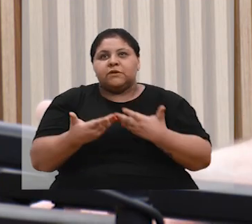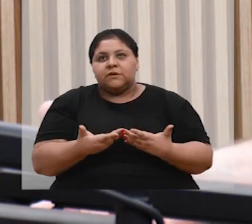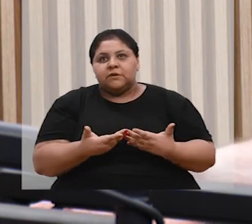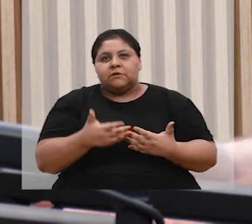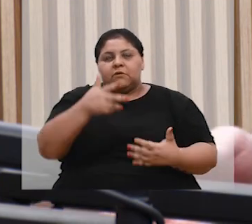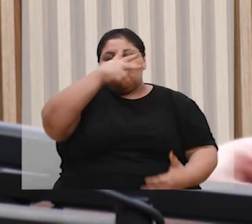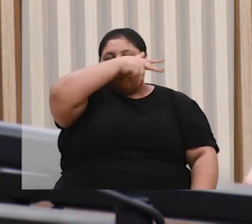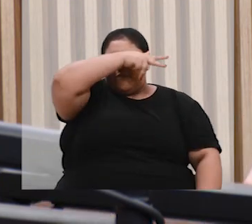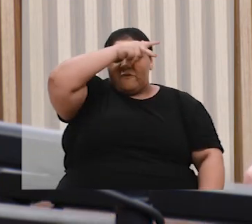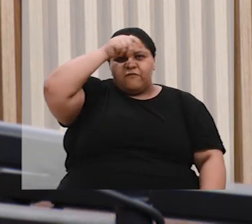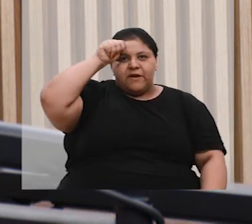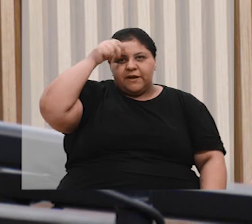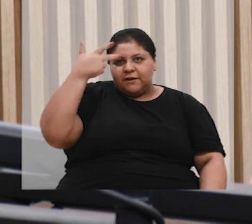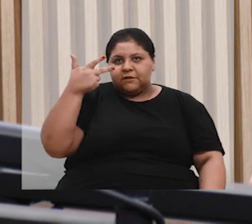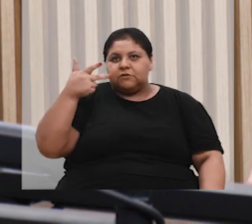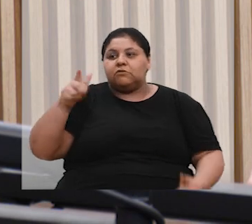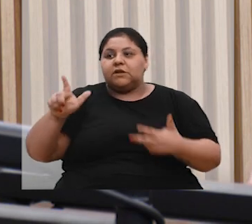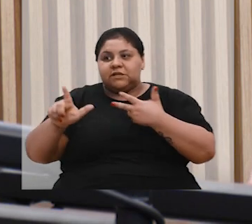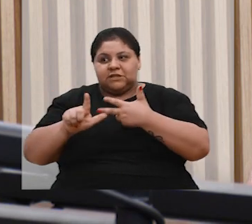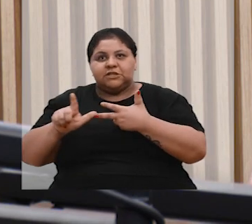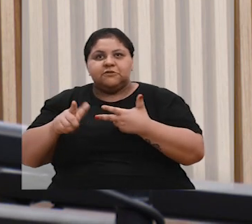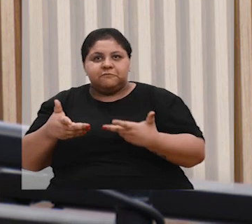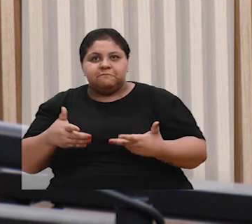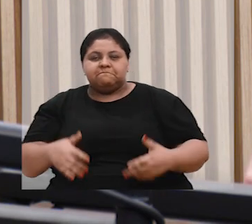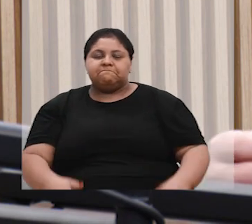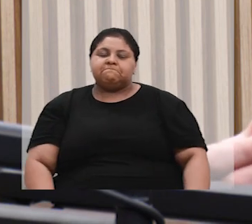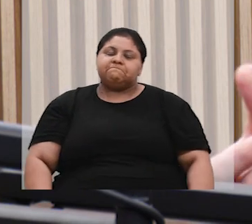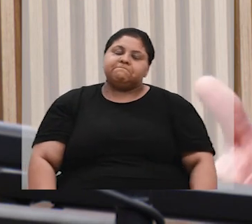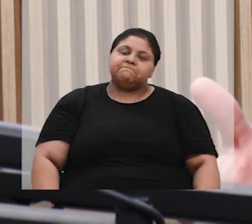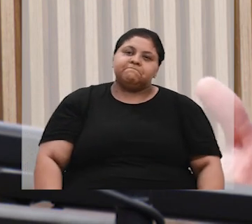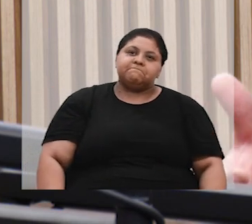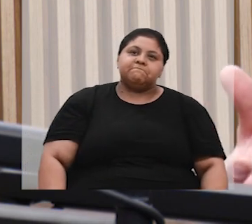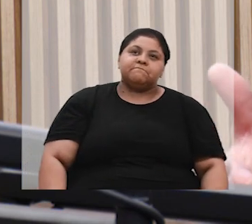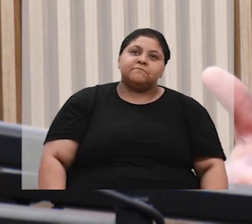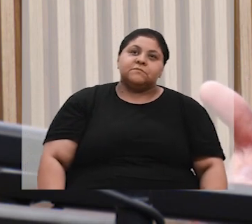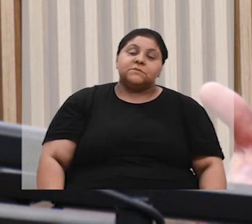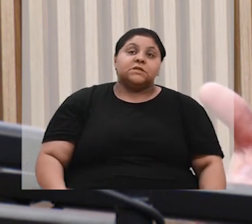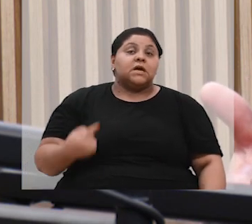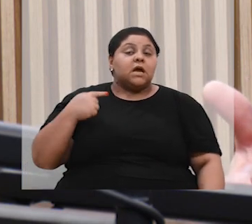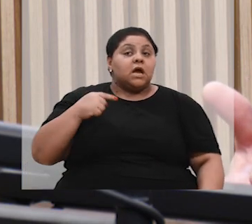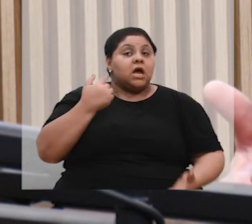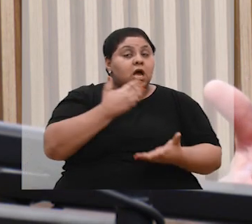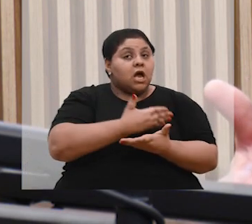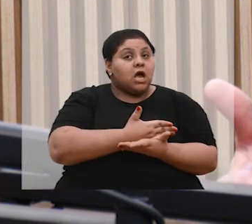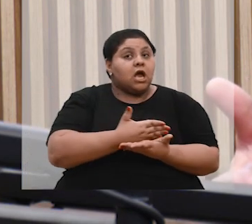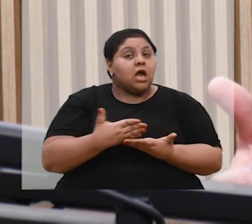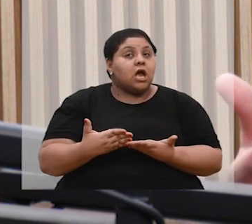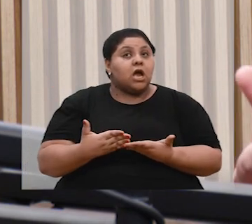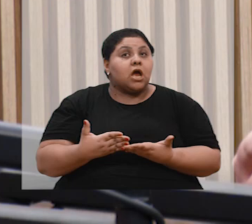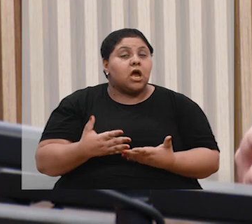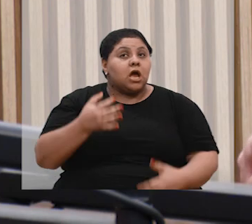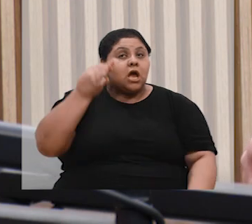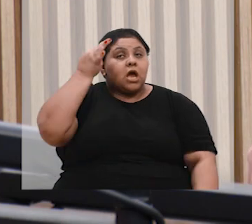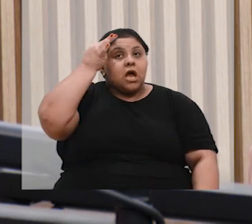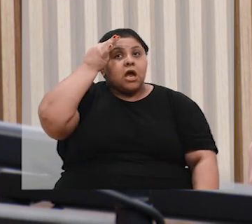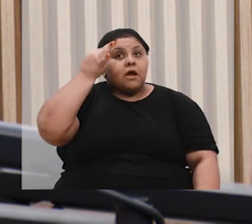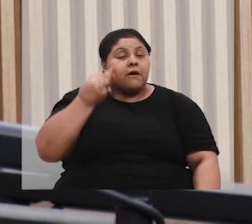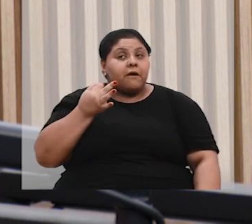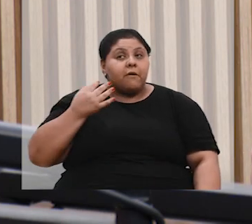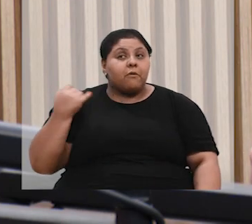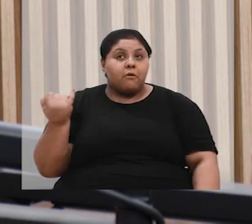poderes, tanto do prefeito quanto do legislativo. Daí que nasce o espírito